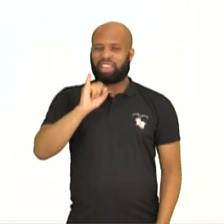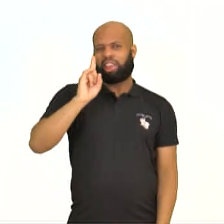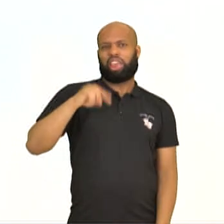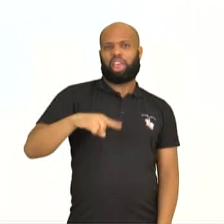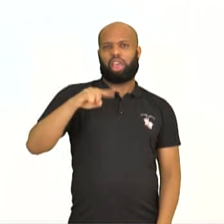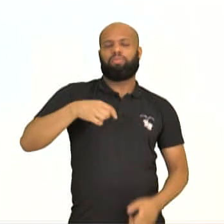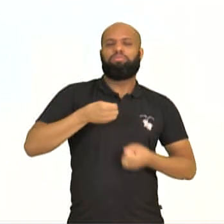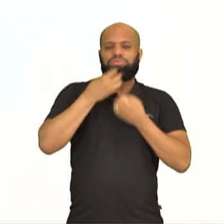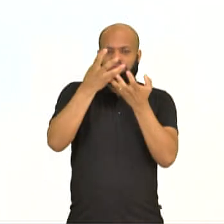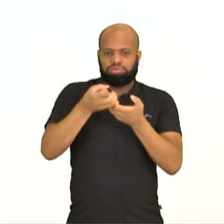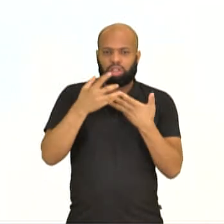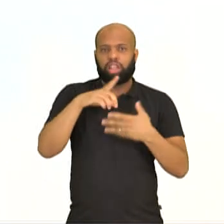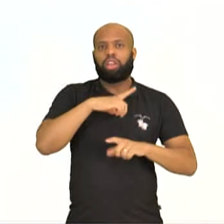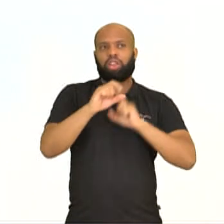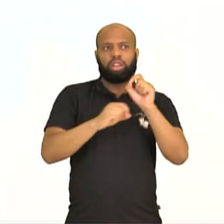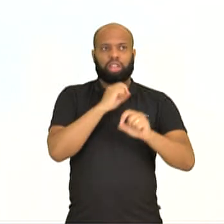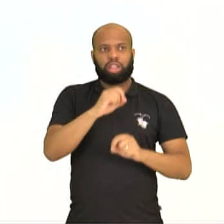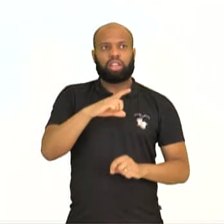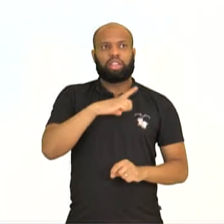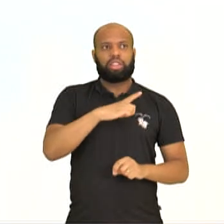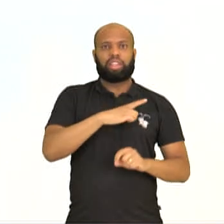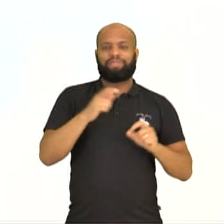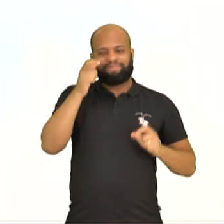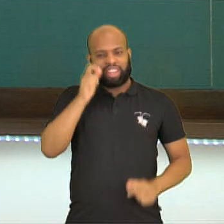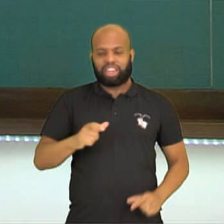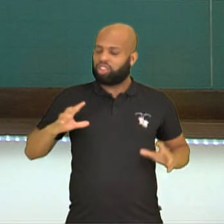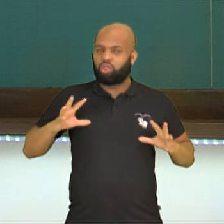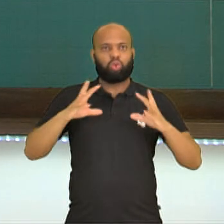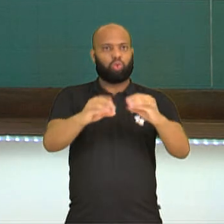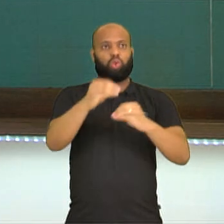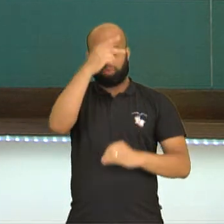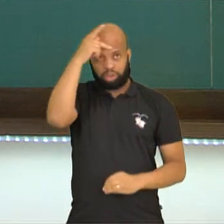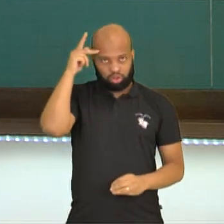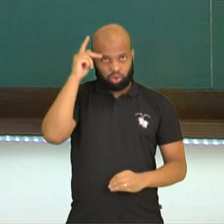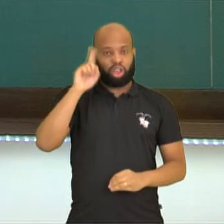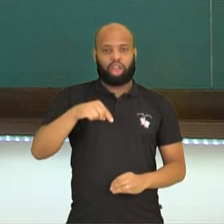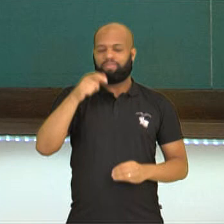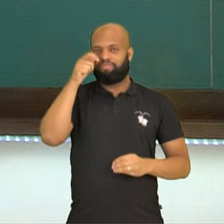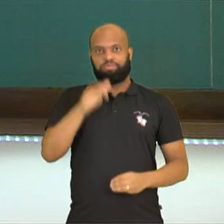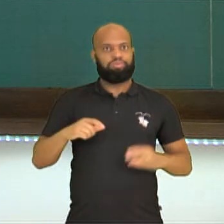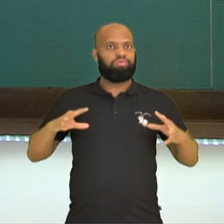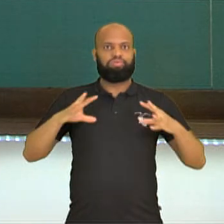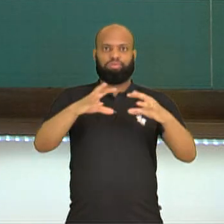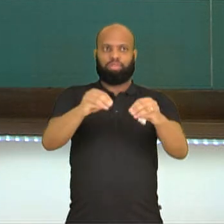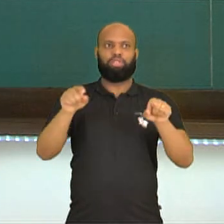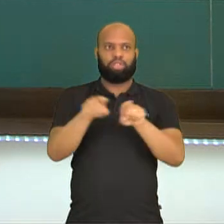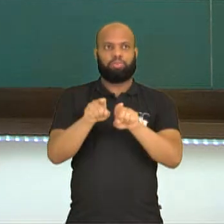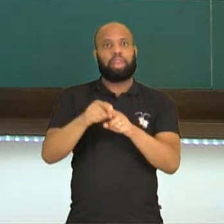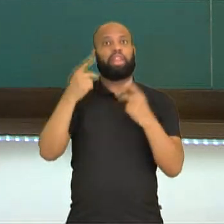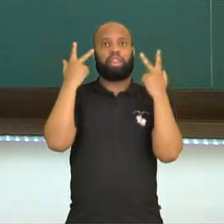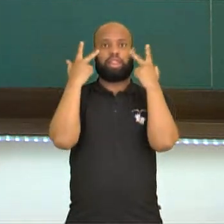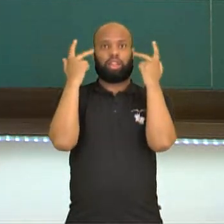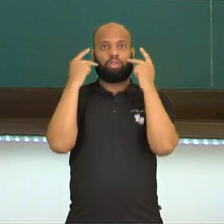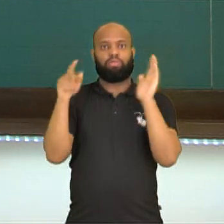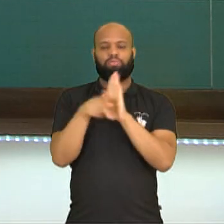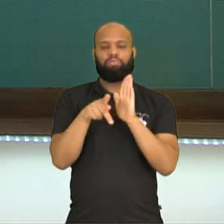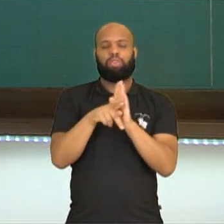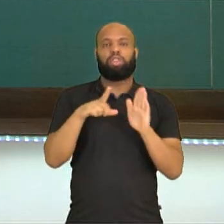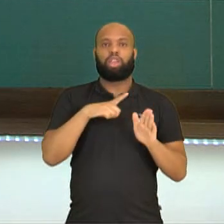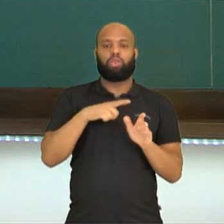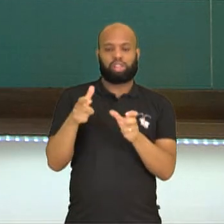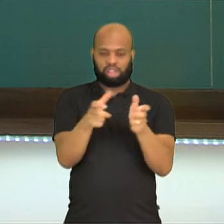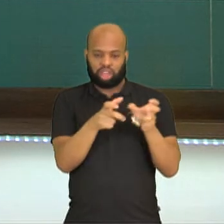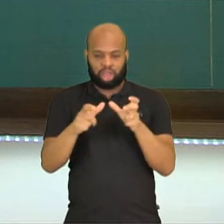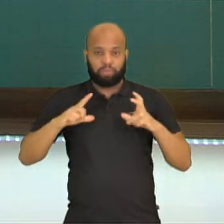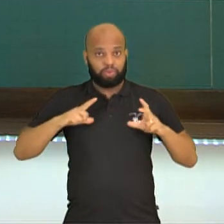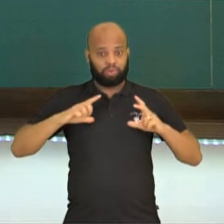notícia, interessa a todo tipo de leitor, é de interesse público, né? É natural que os gamers, toda a